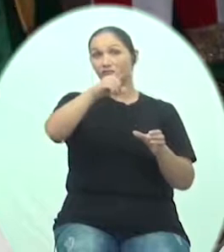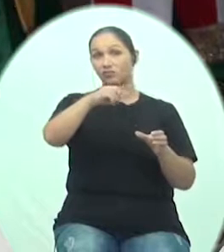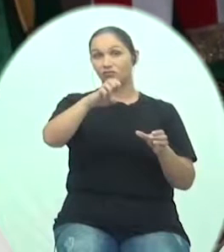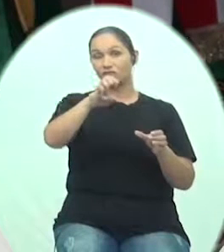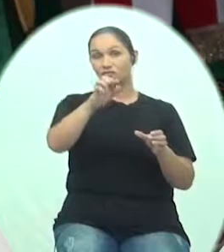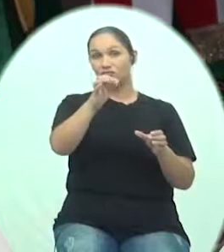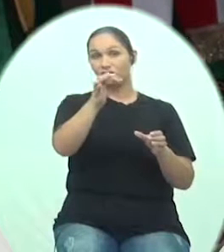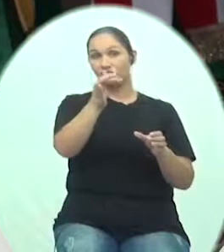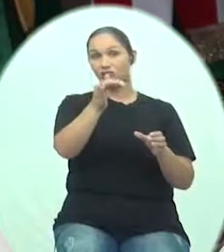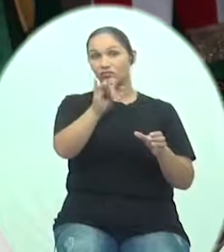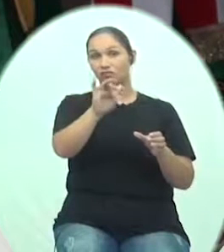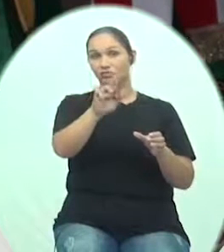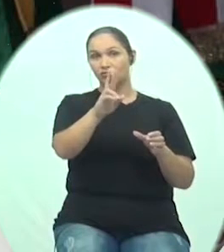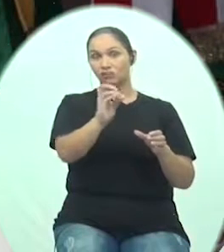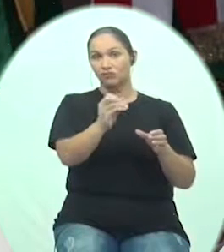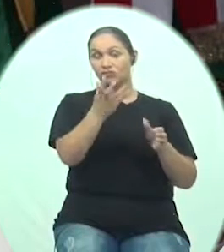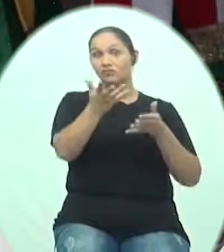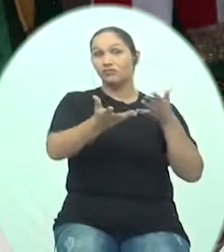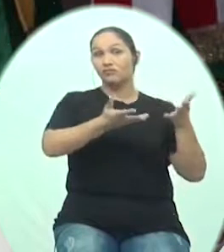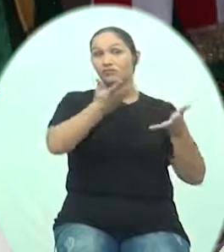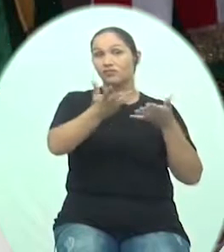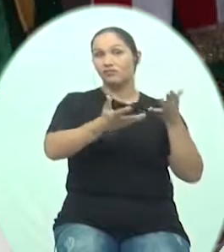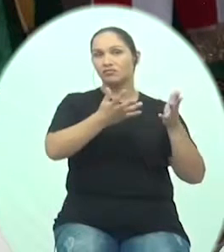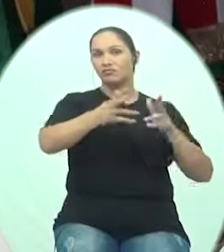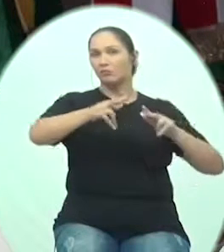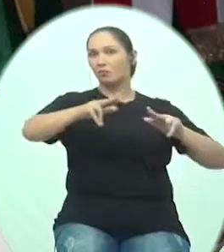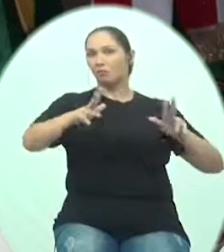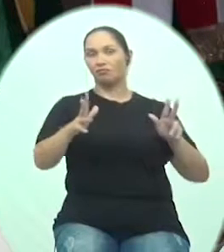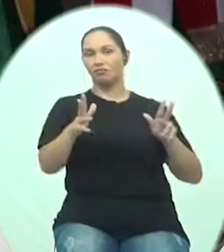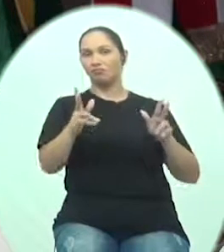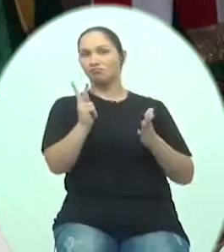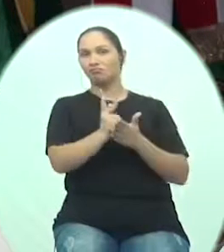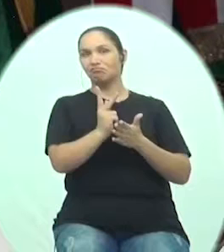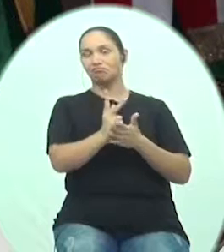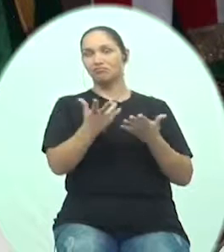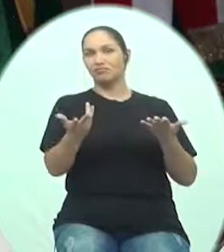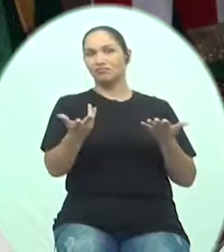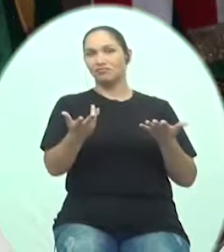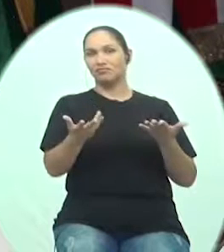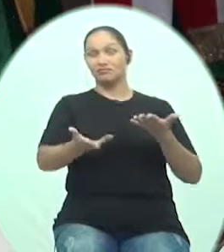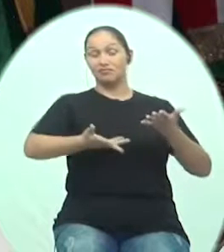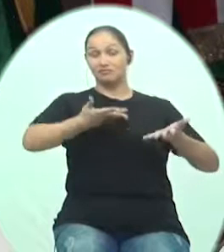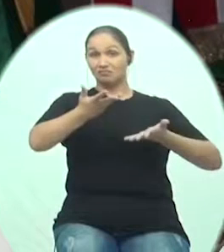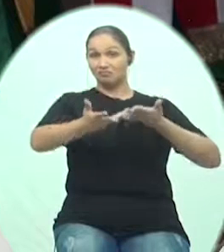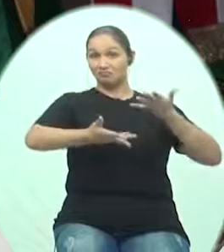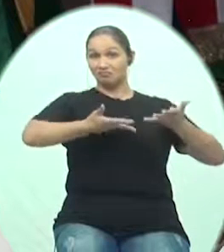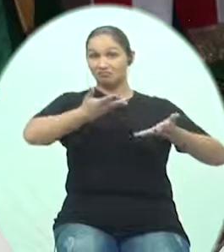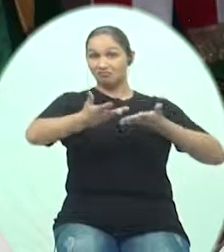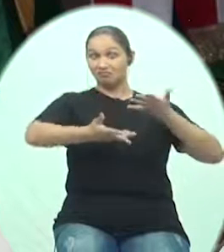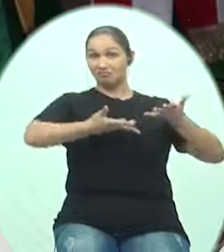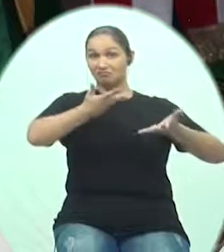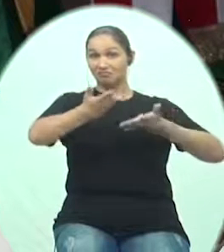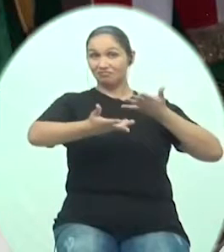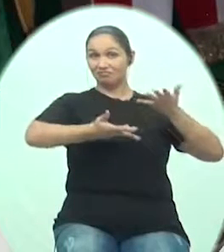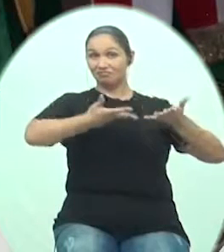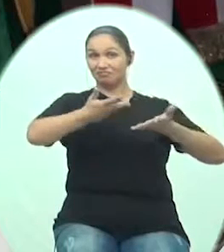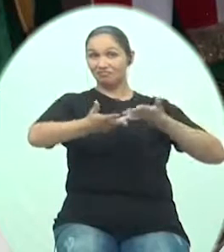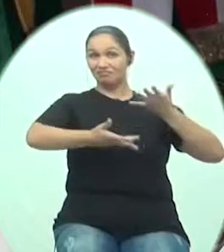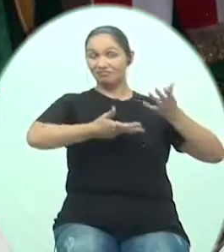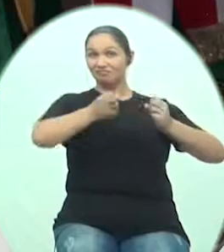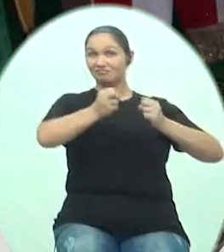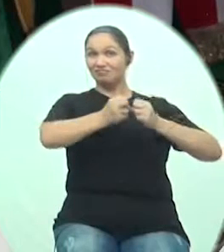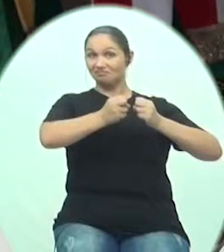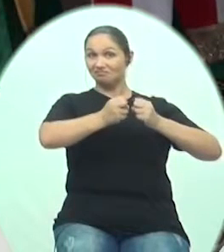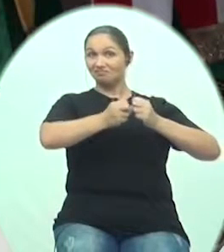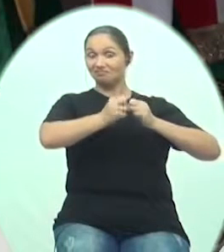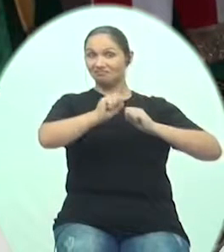igualzinho aos outros funcionários do atendimento atendimento que é e parece igual todos eles